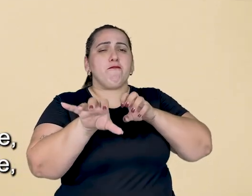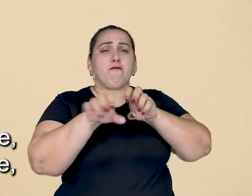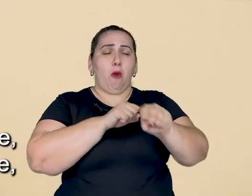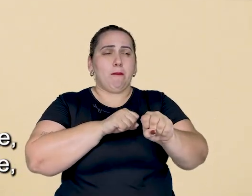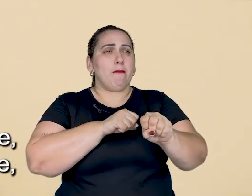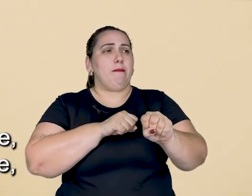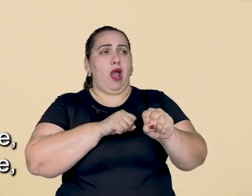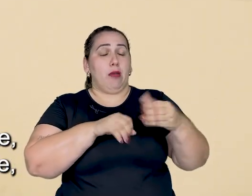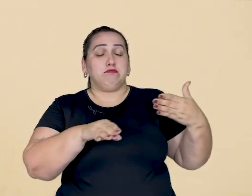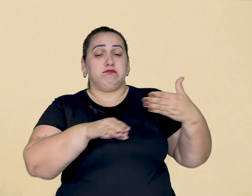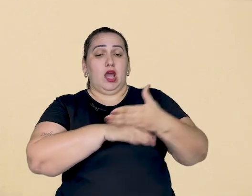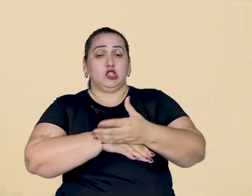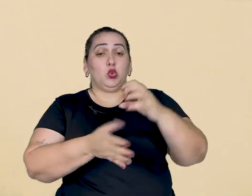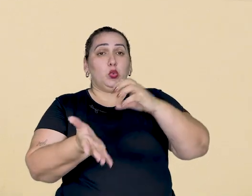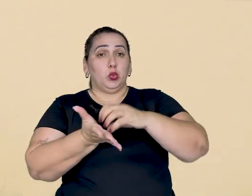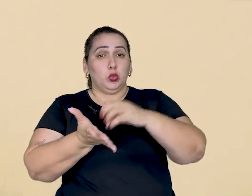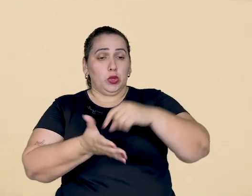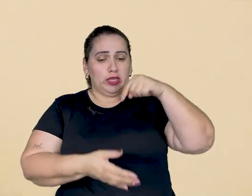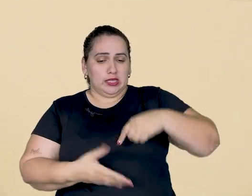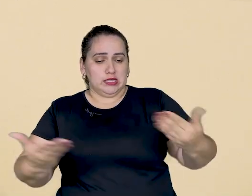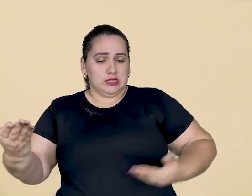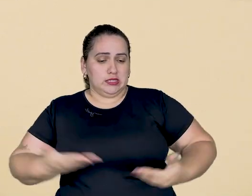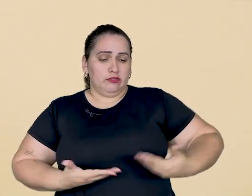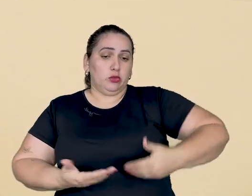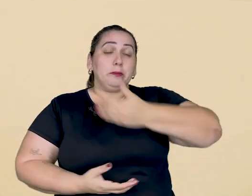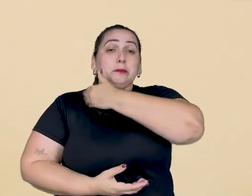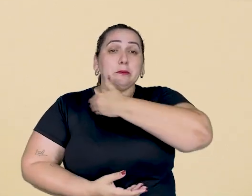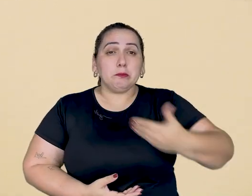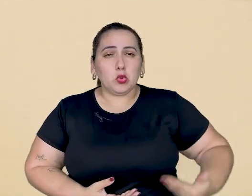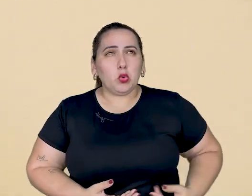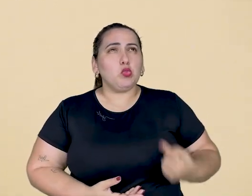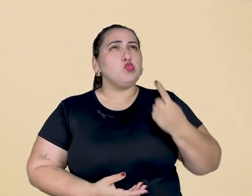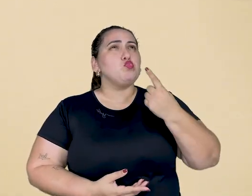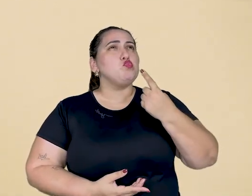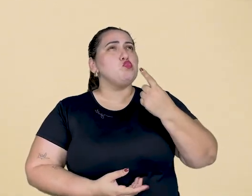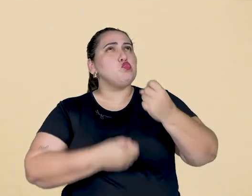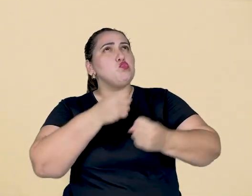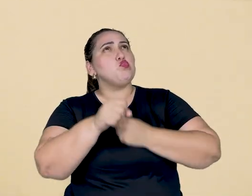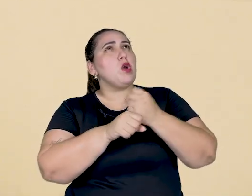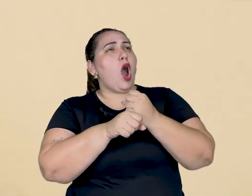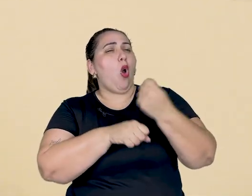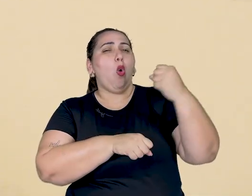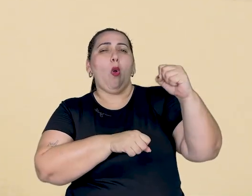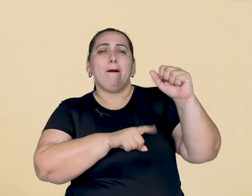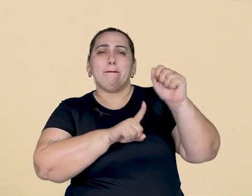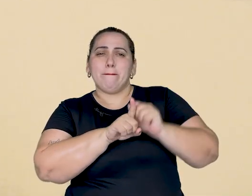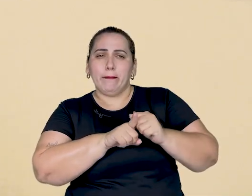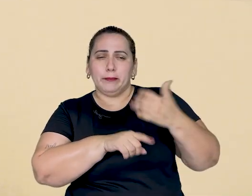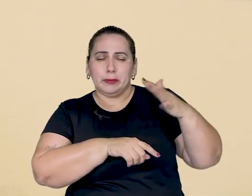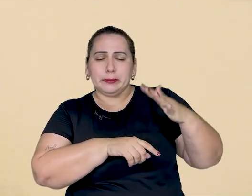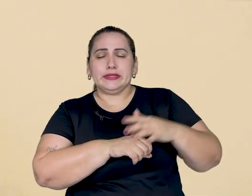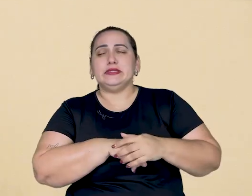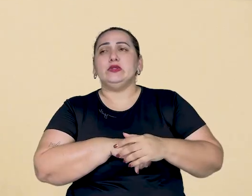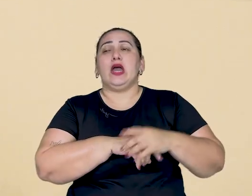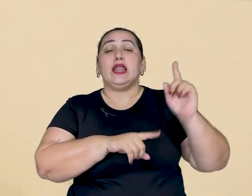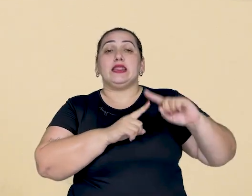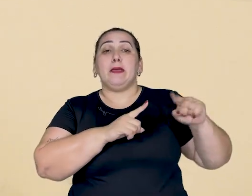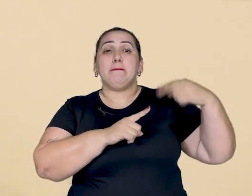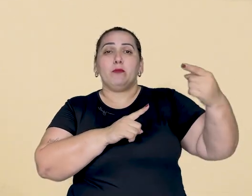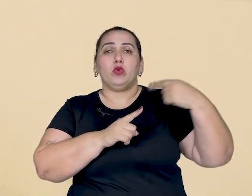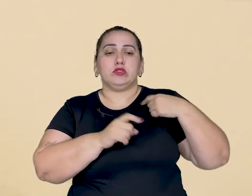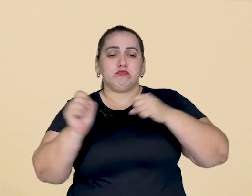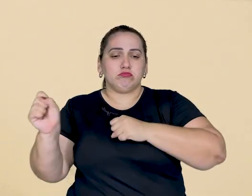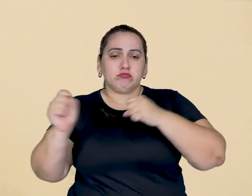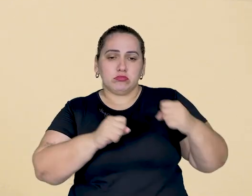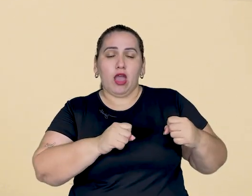Eu tinha acabado de sair da faculdade, ingressei no serviço público aqui no TRE, como servidor público. Passei 1 ano e 8 meses. Aí logo